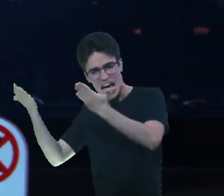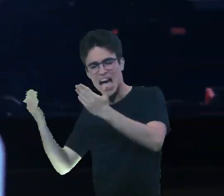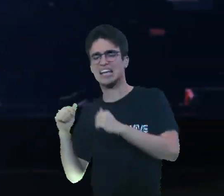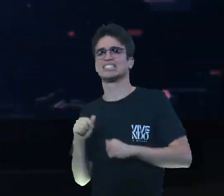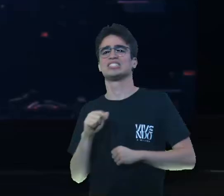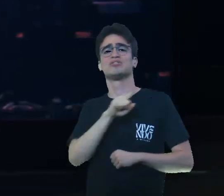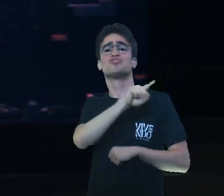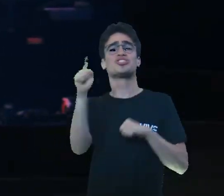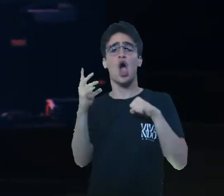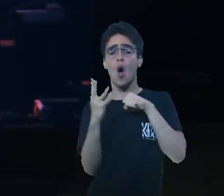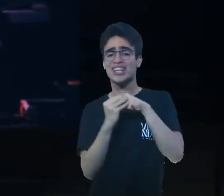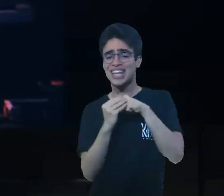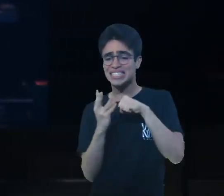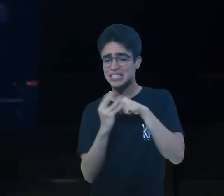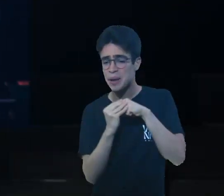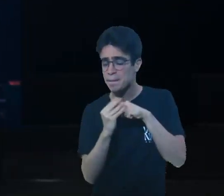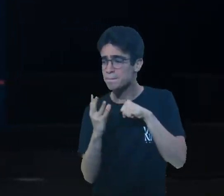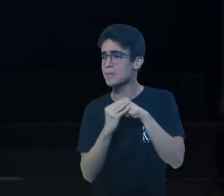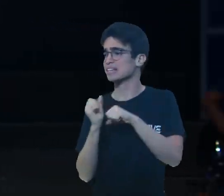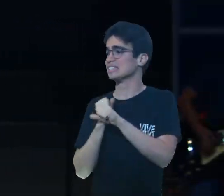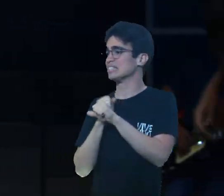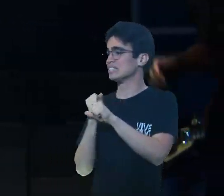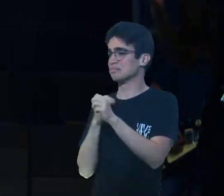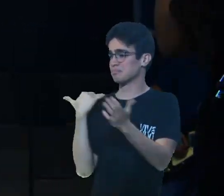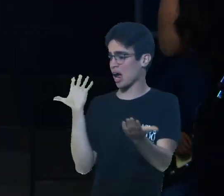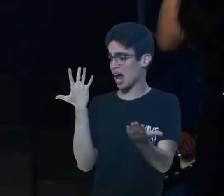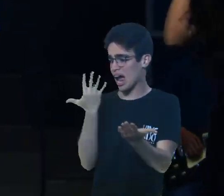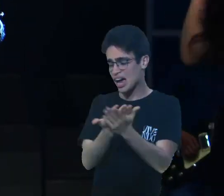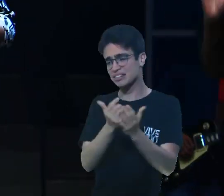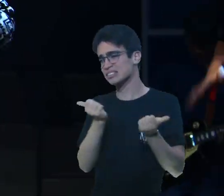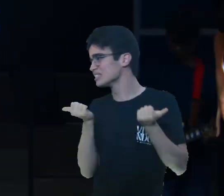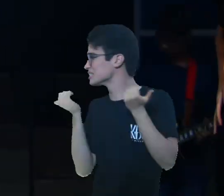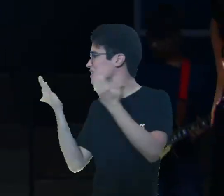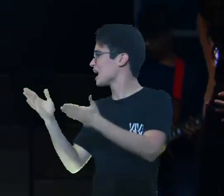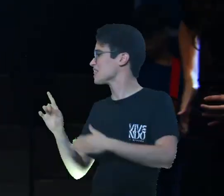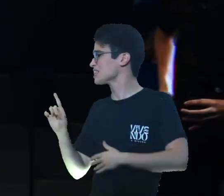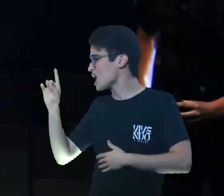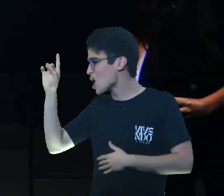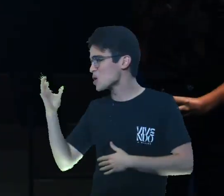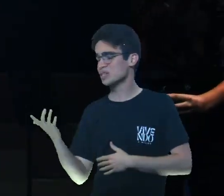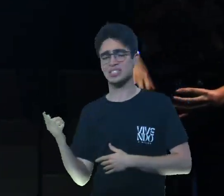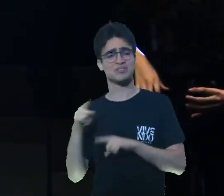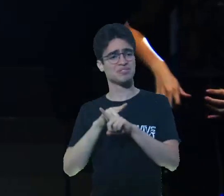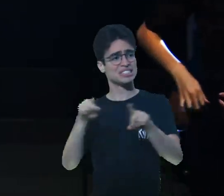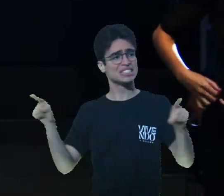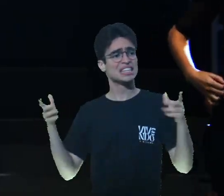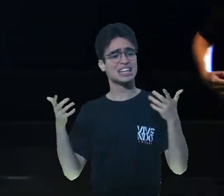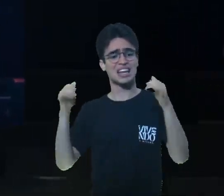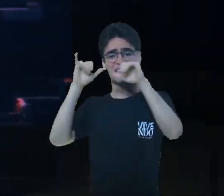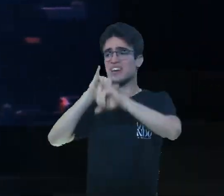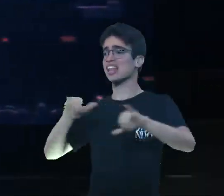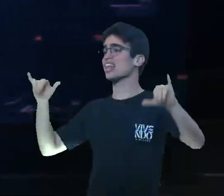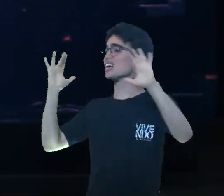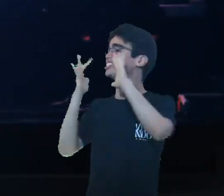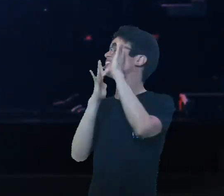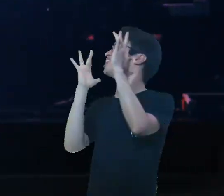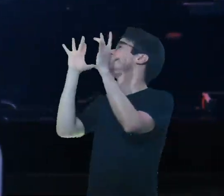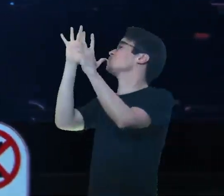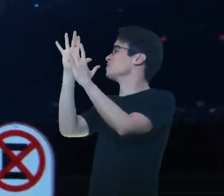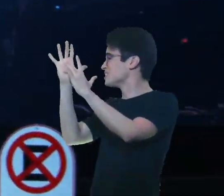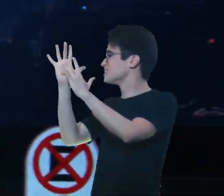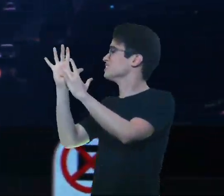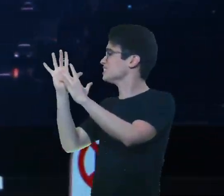seu conhecimento pelos anos de vida que você possui. Você quer dizer: Jesus,